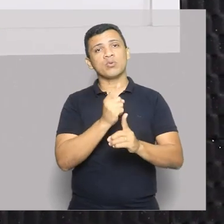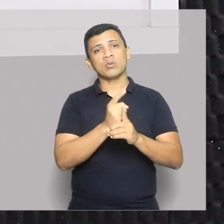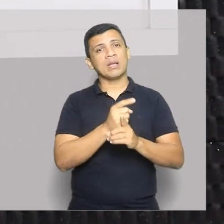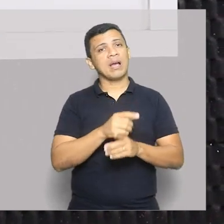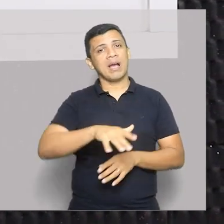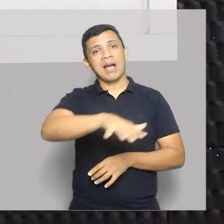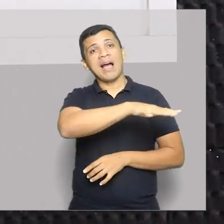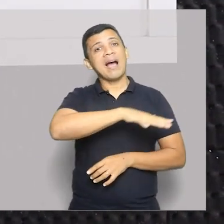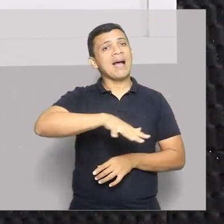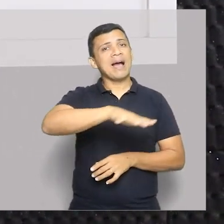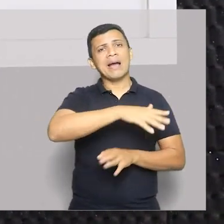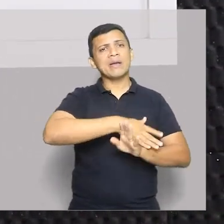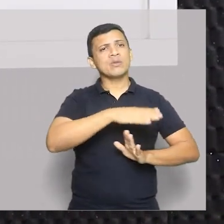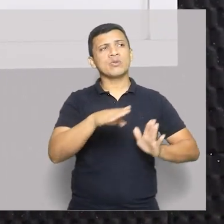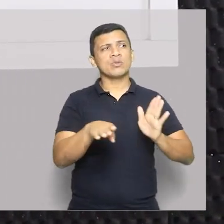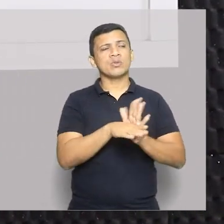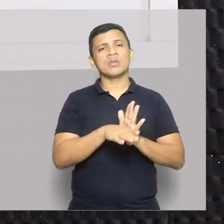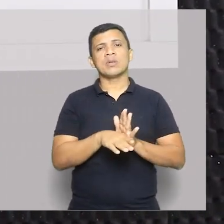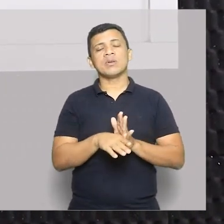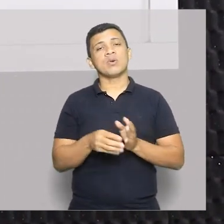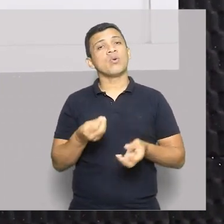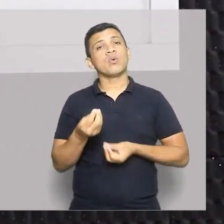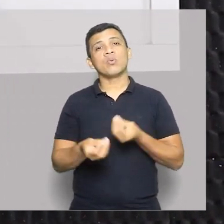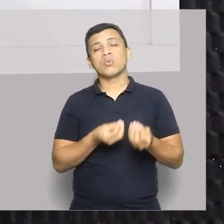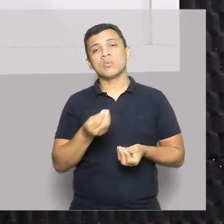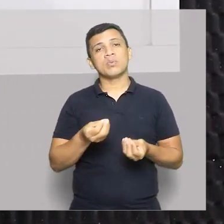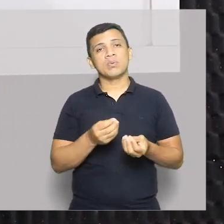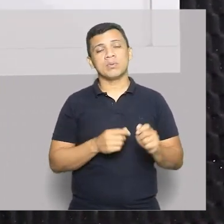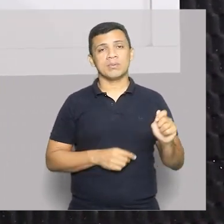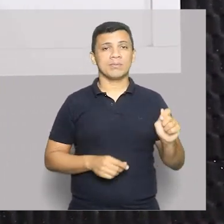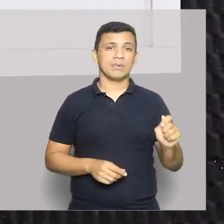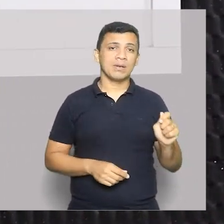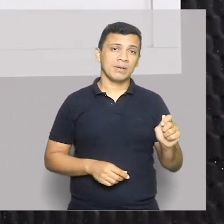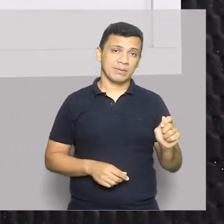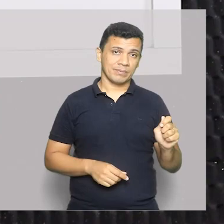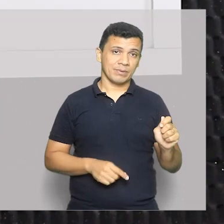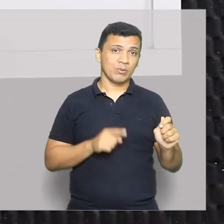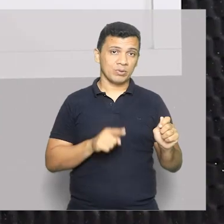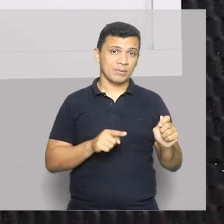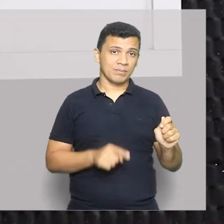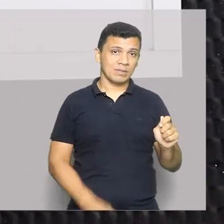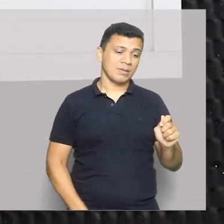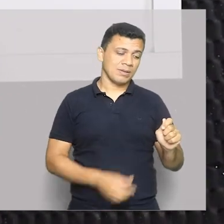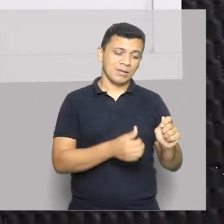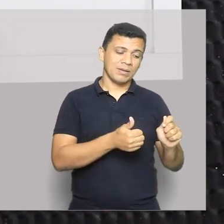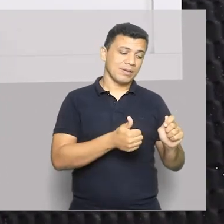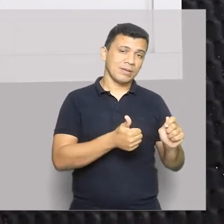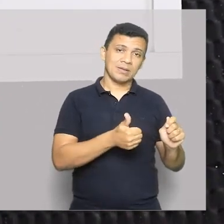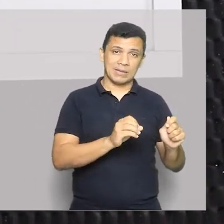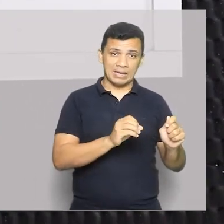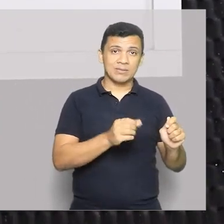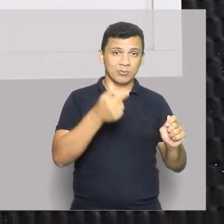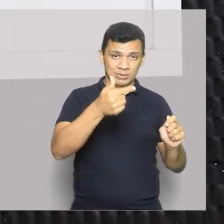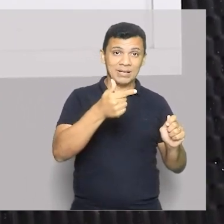quadrado, né, basta você pegar o seu lado e elevar o quadrado, né? Ou então multiplicar